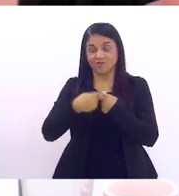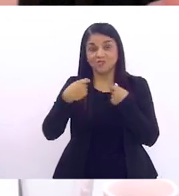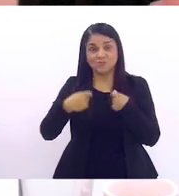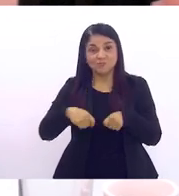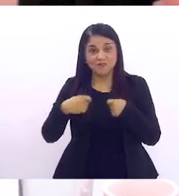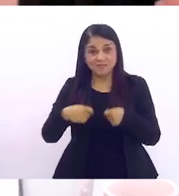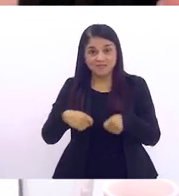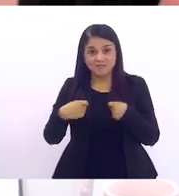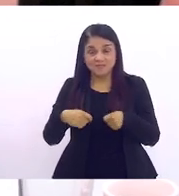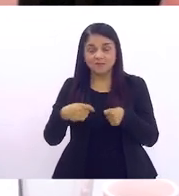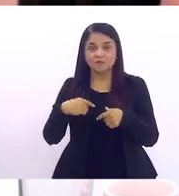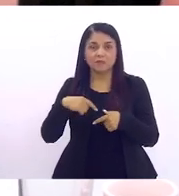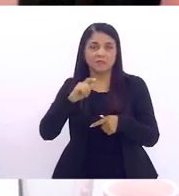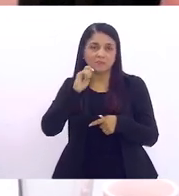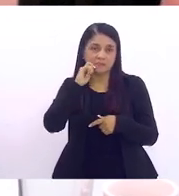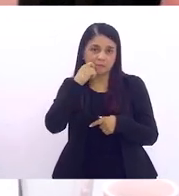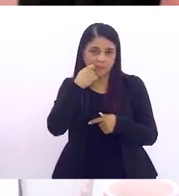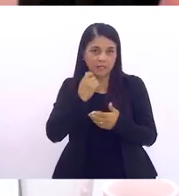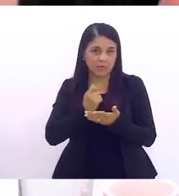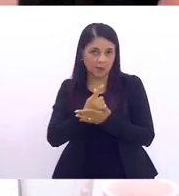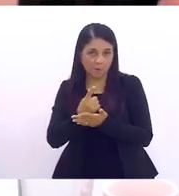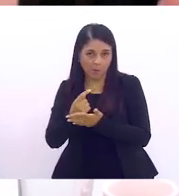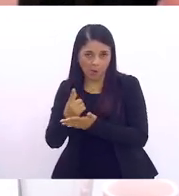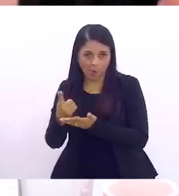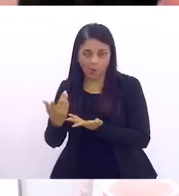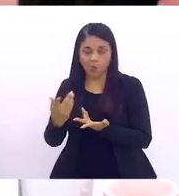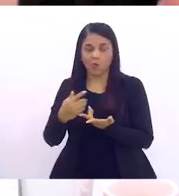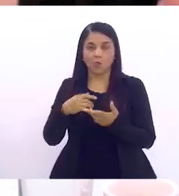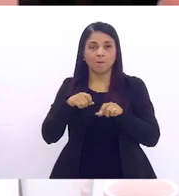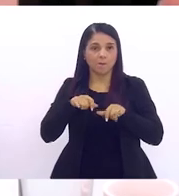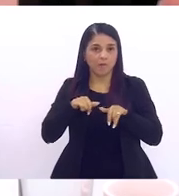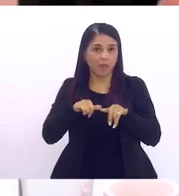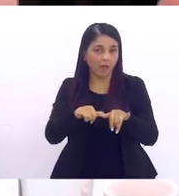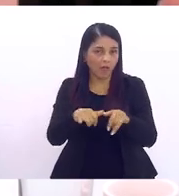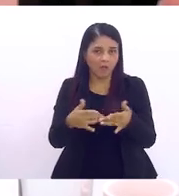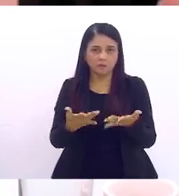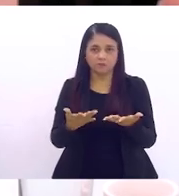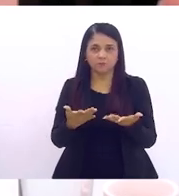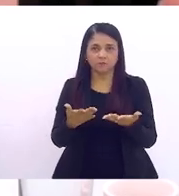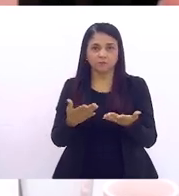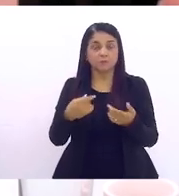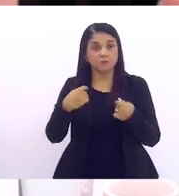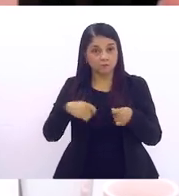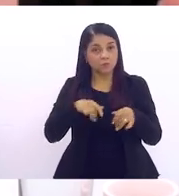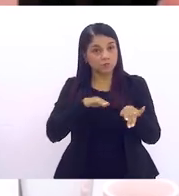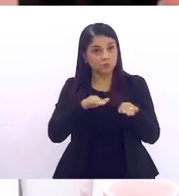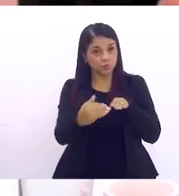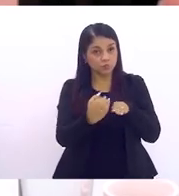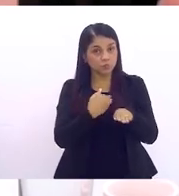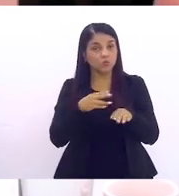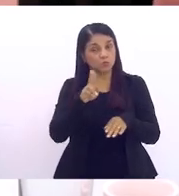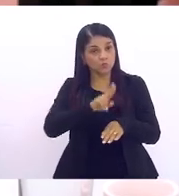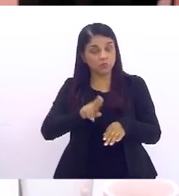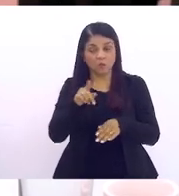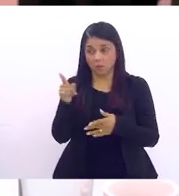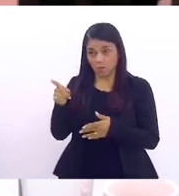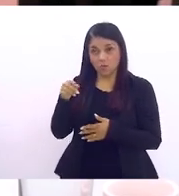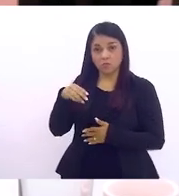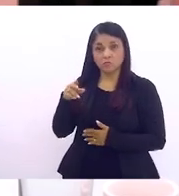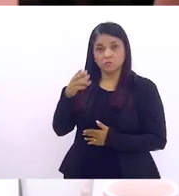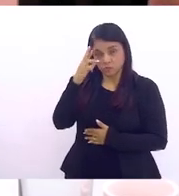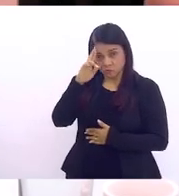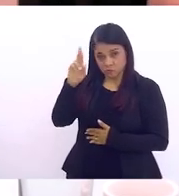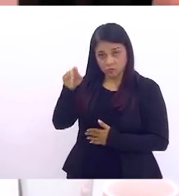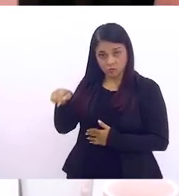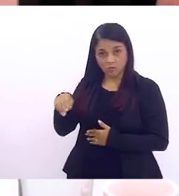simples como ir numa padaria ir num num mercado e como o sor Maurício disse falaram